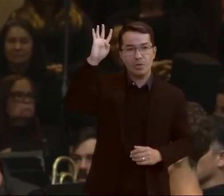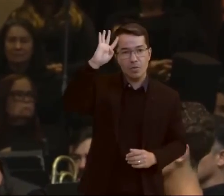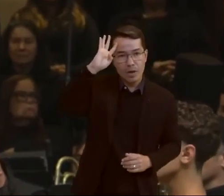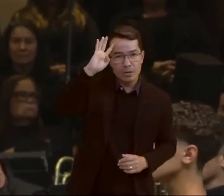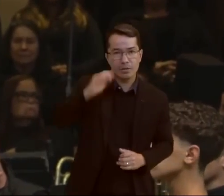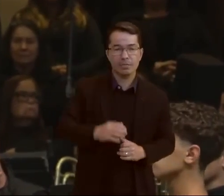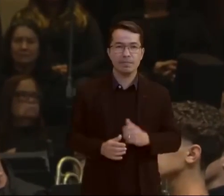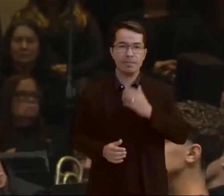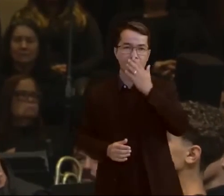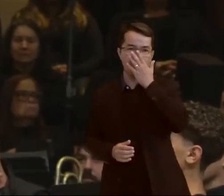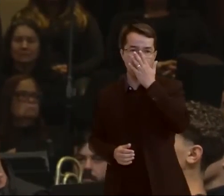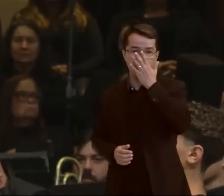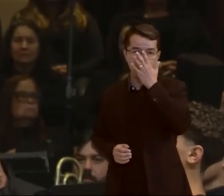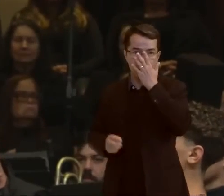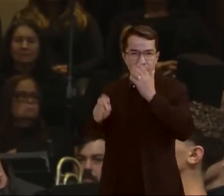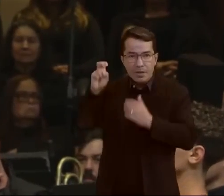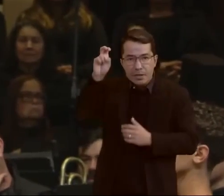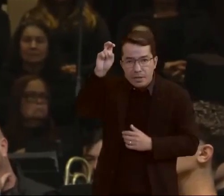quinta-feira saiu no jornal